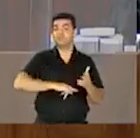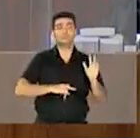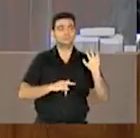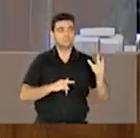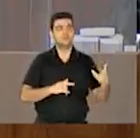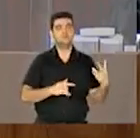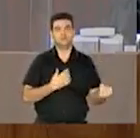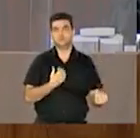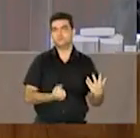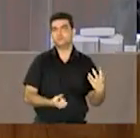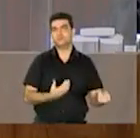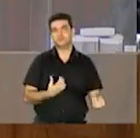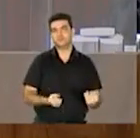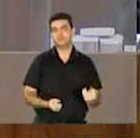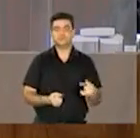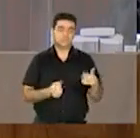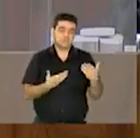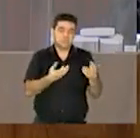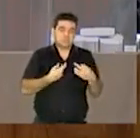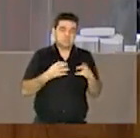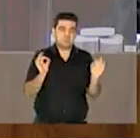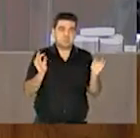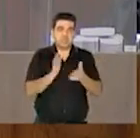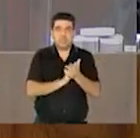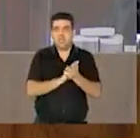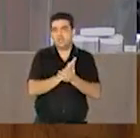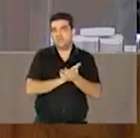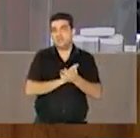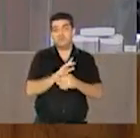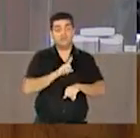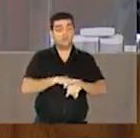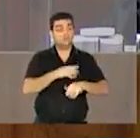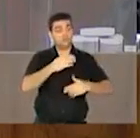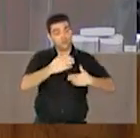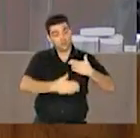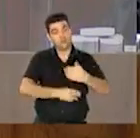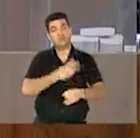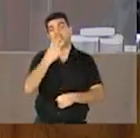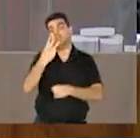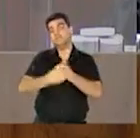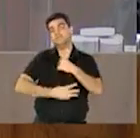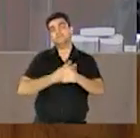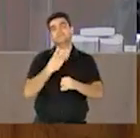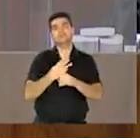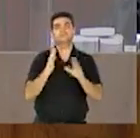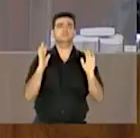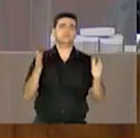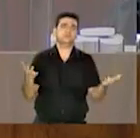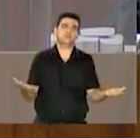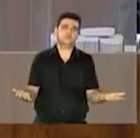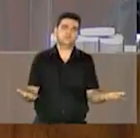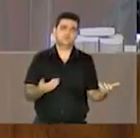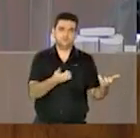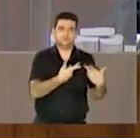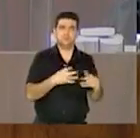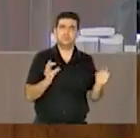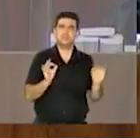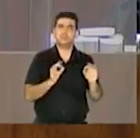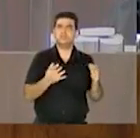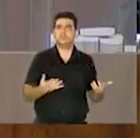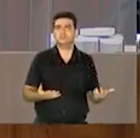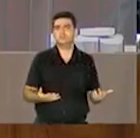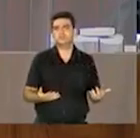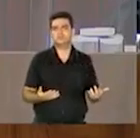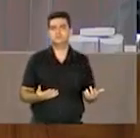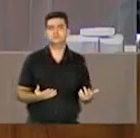deferidas nessas duas ações, de longo tempo de tramitação da demanda, cerca de 3 anos das